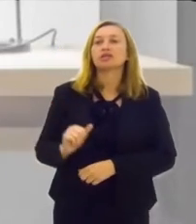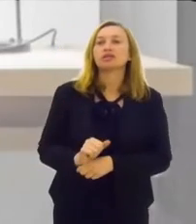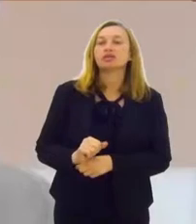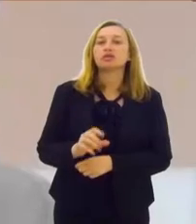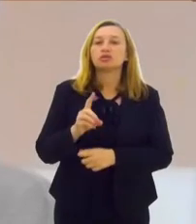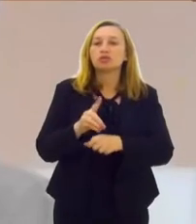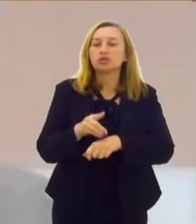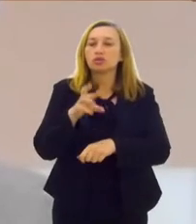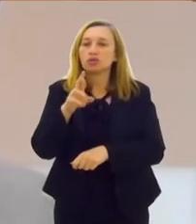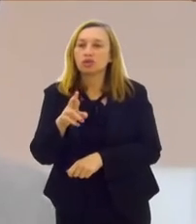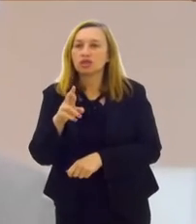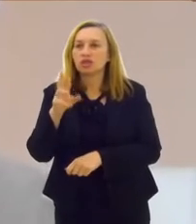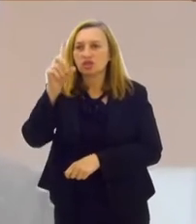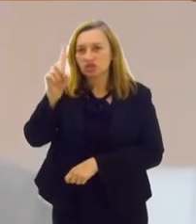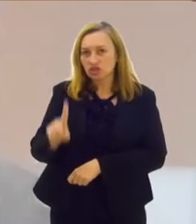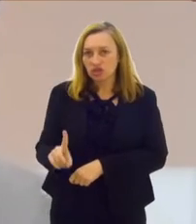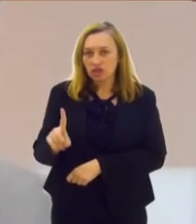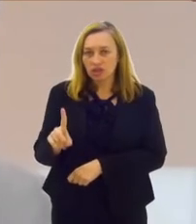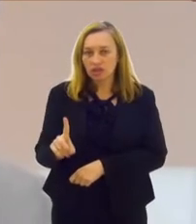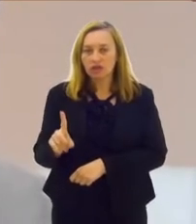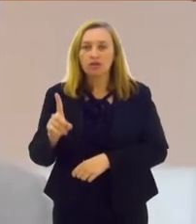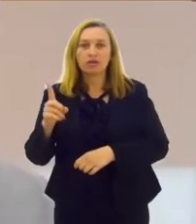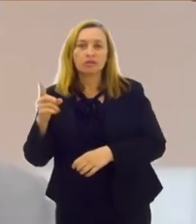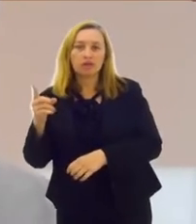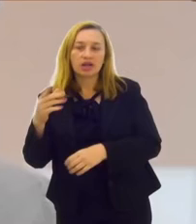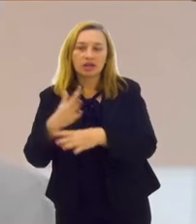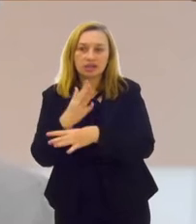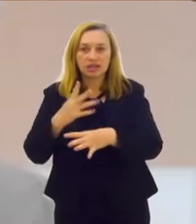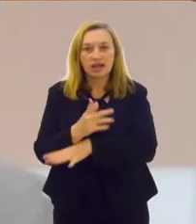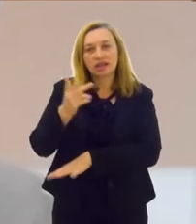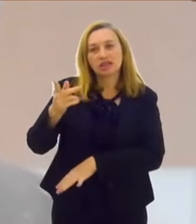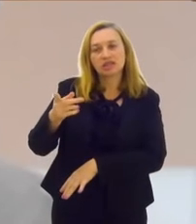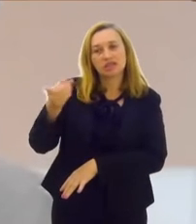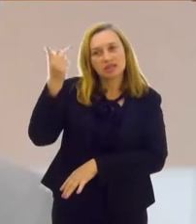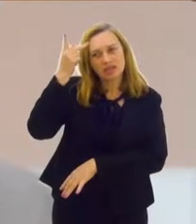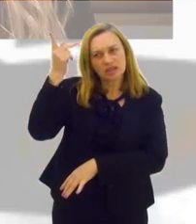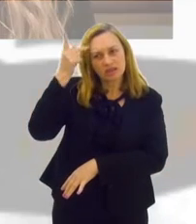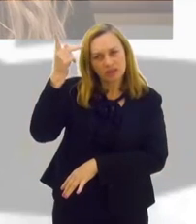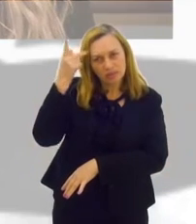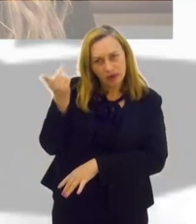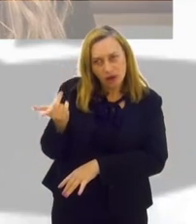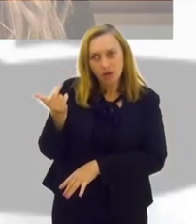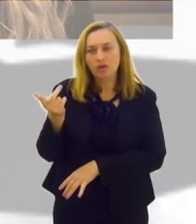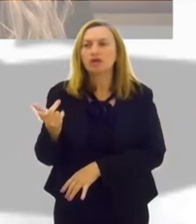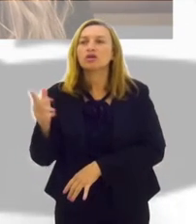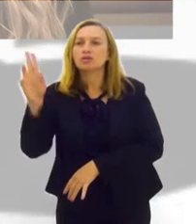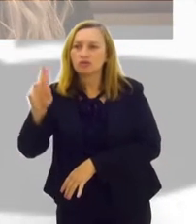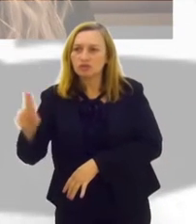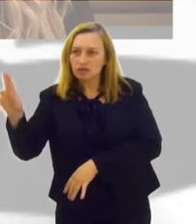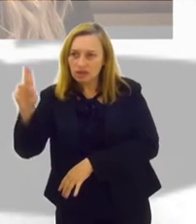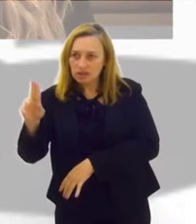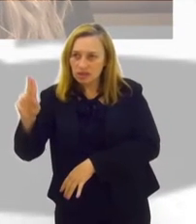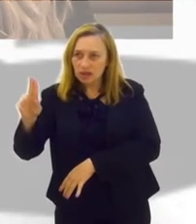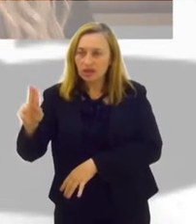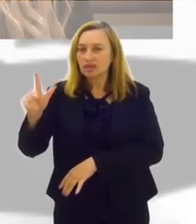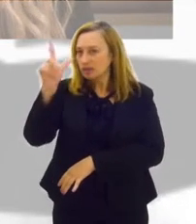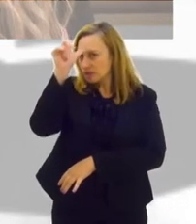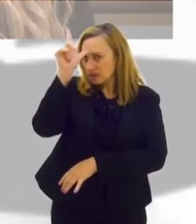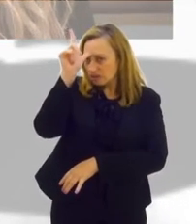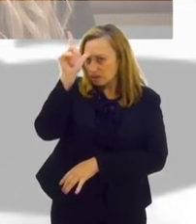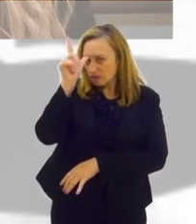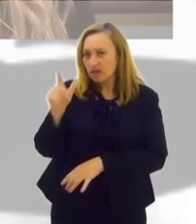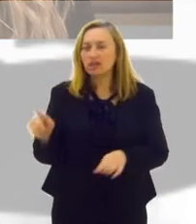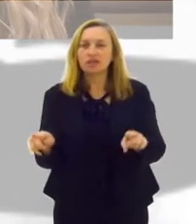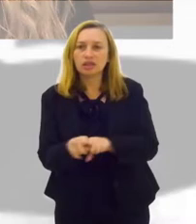School, doutorando em Direito pela Universidade de São Paulo, com período na Albert Ludwigs Universität Freiburg, na